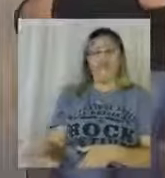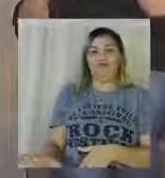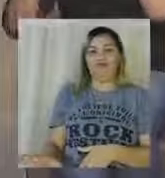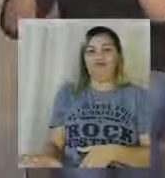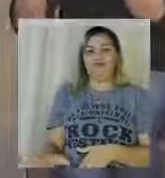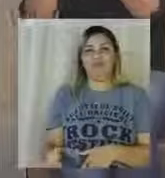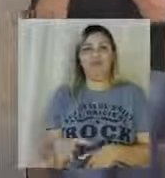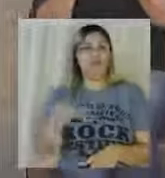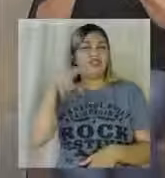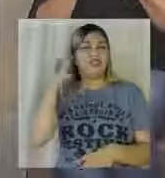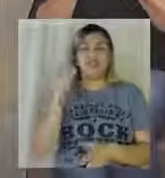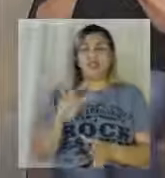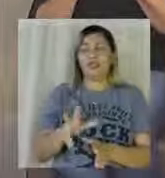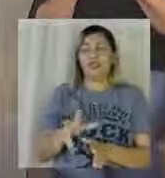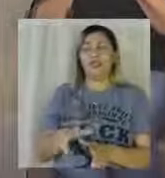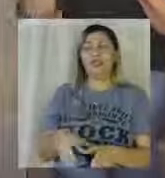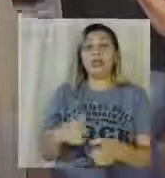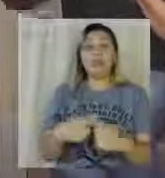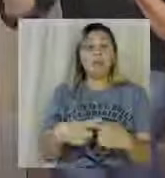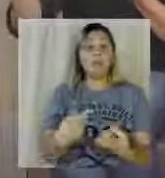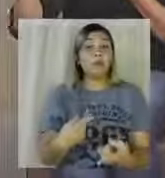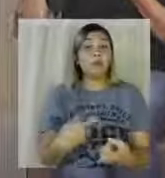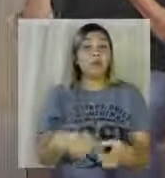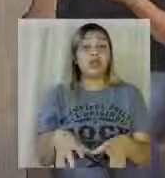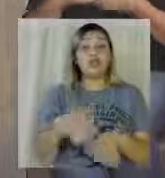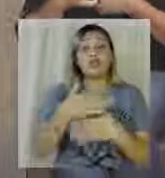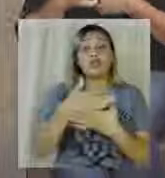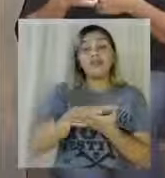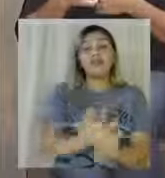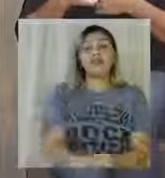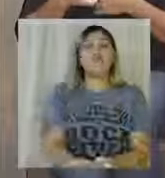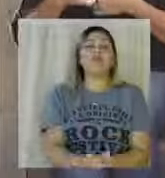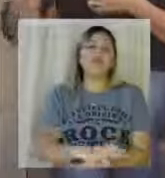É ouvinte, porque às vezes tem esse preconceito